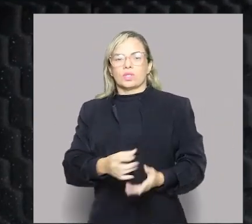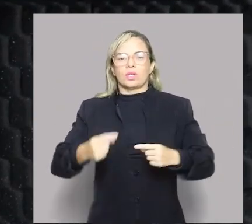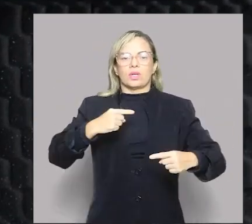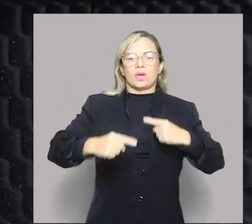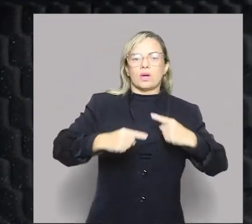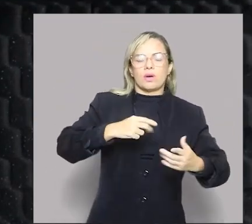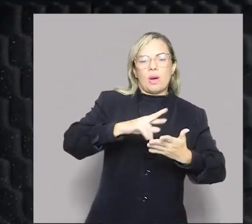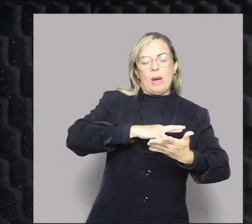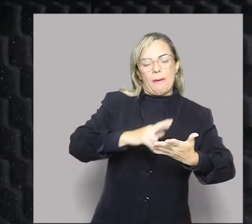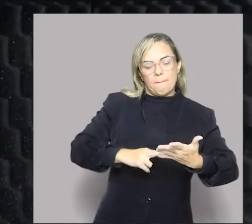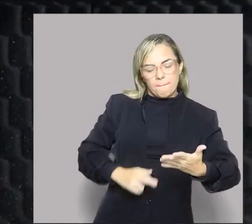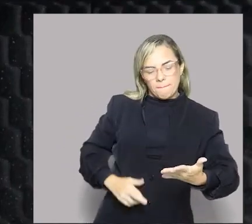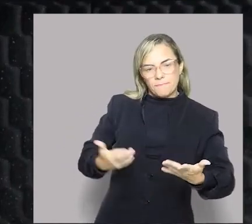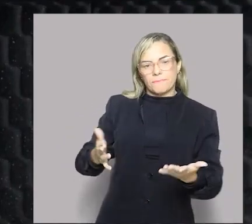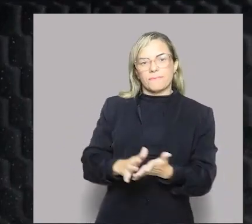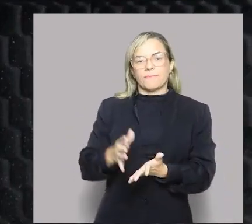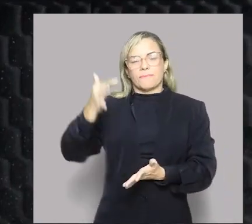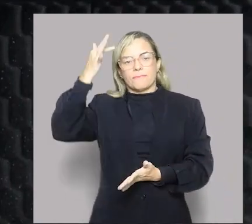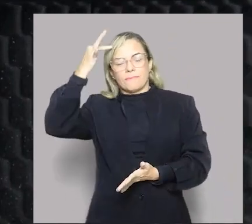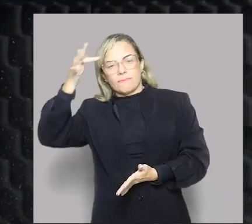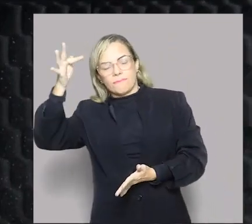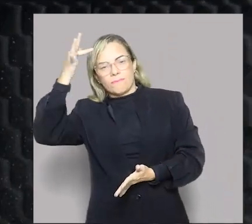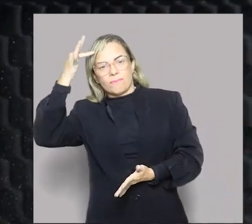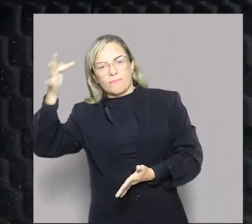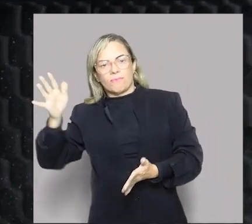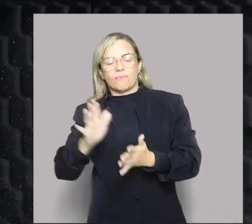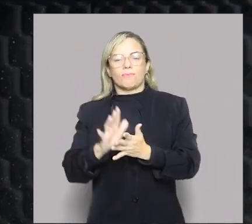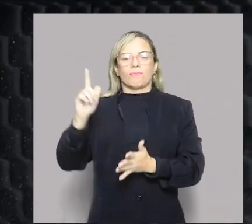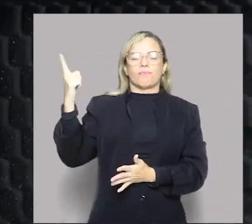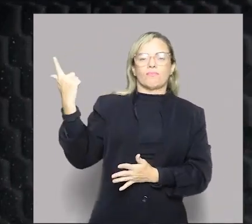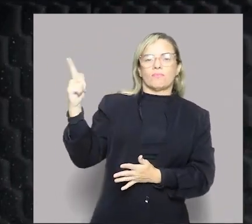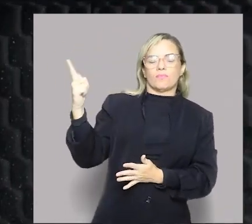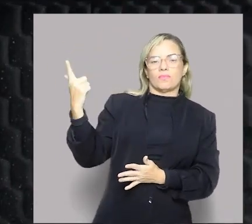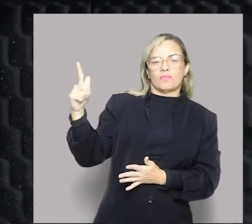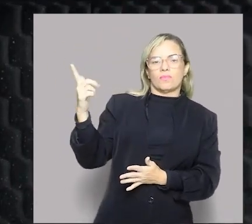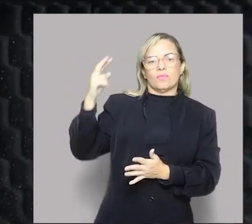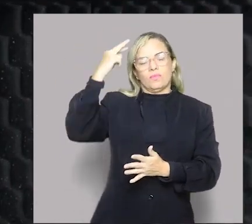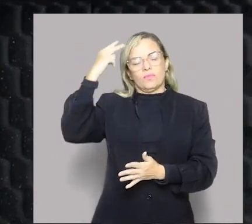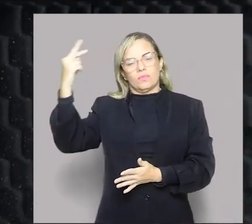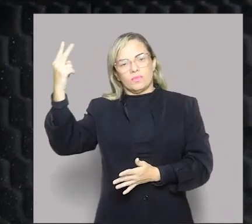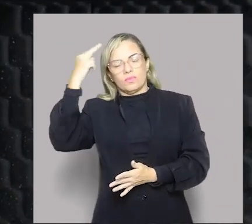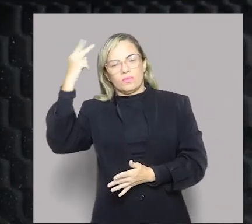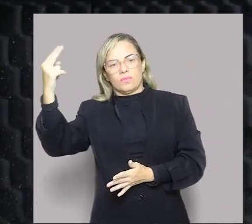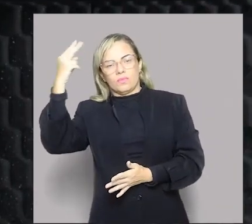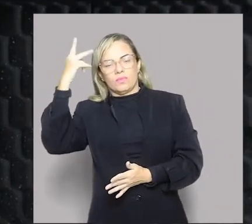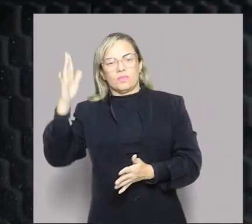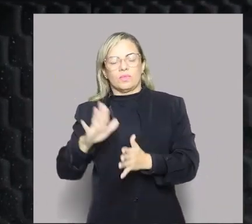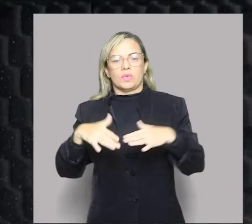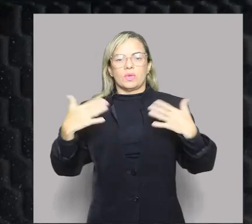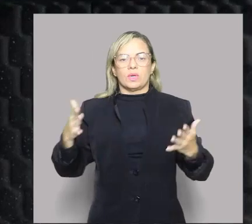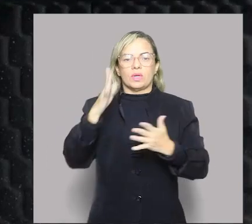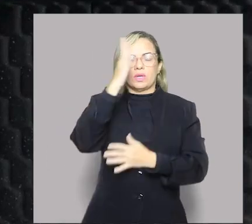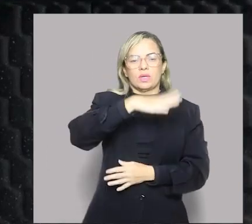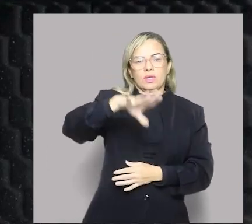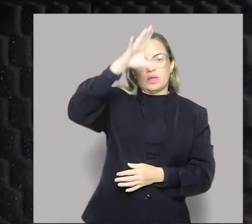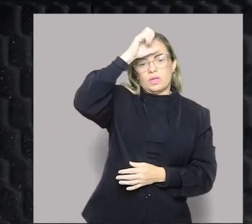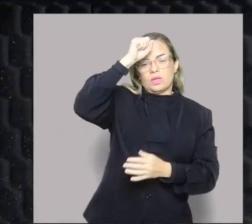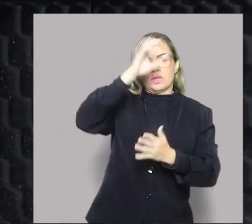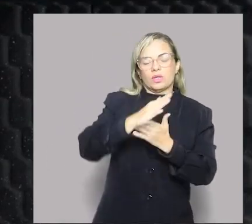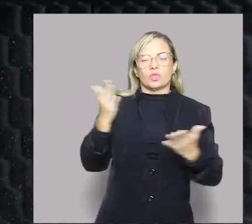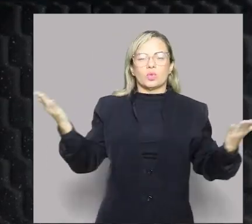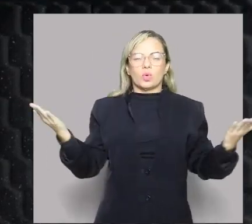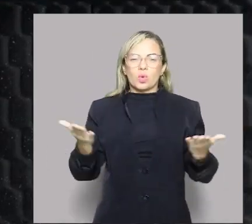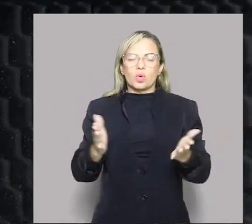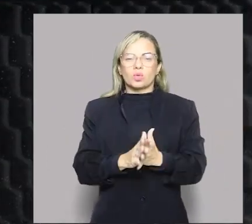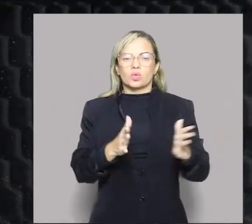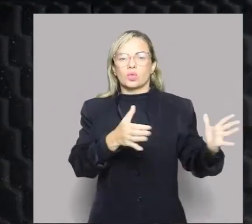política, conhecimentos da filosofia, da geografia, da história, de conhecimentos atuais,